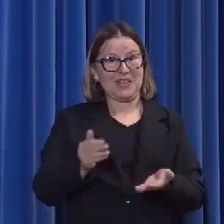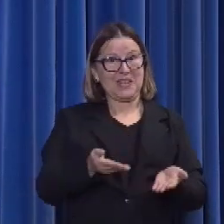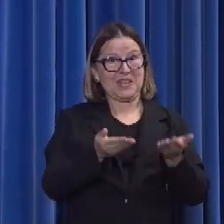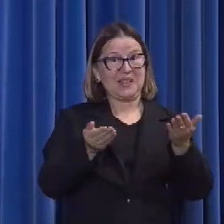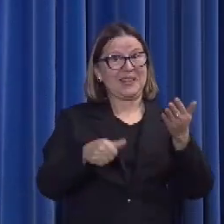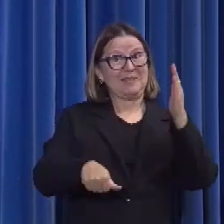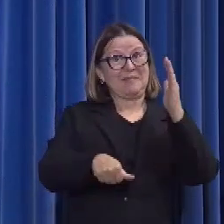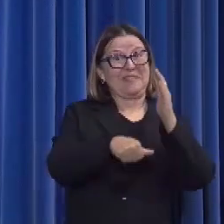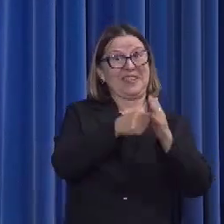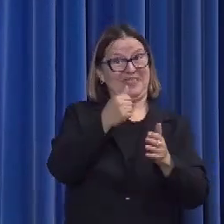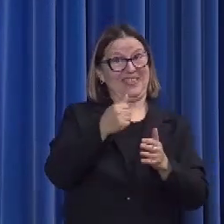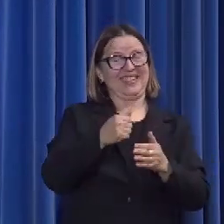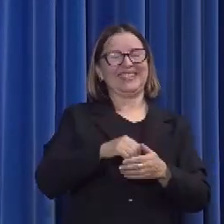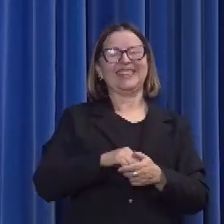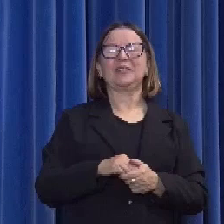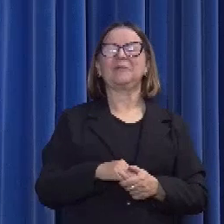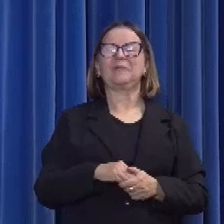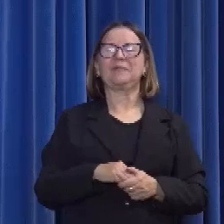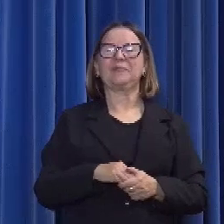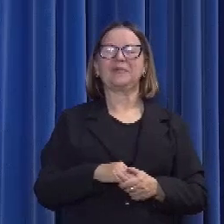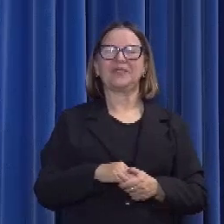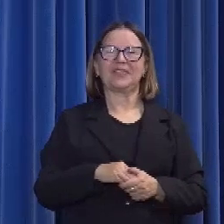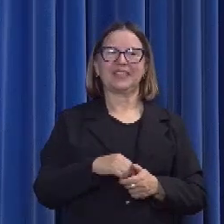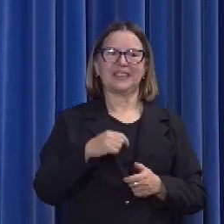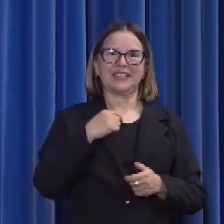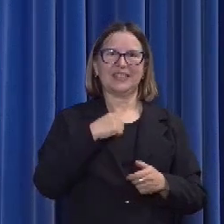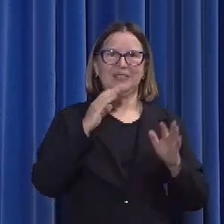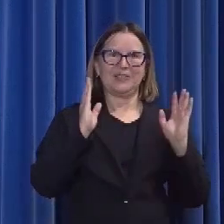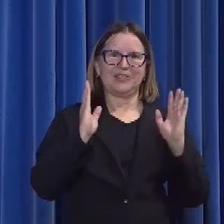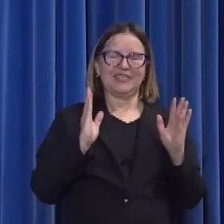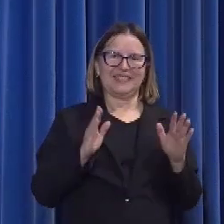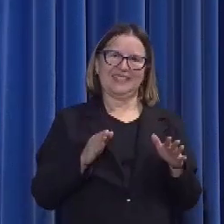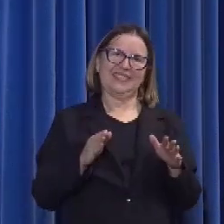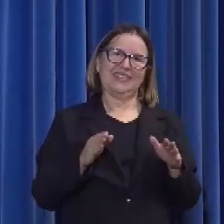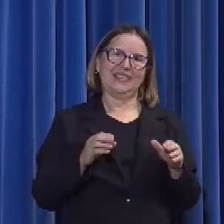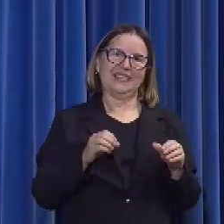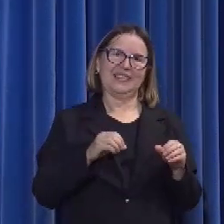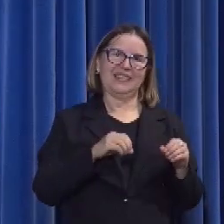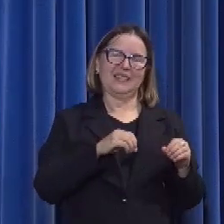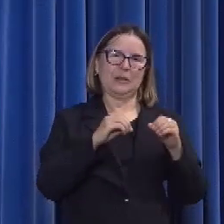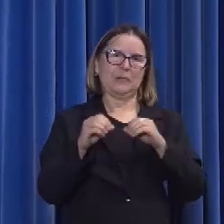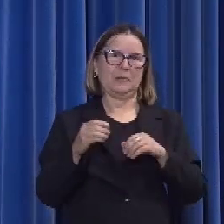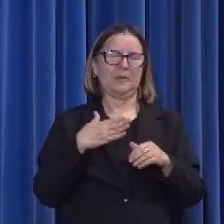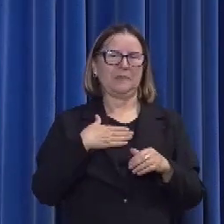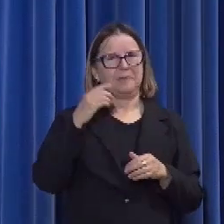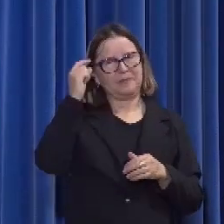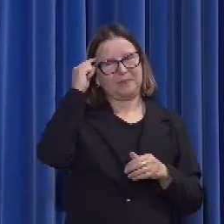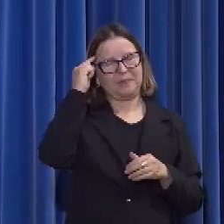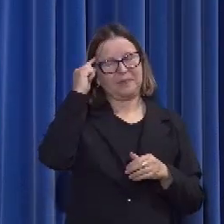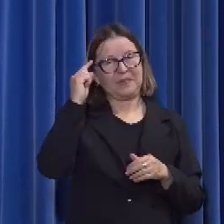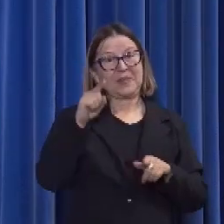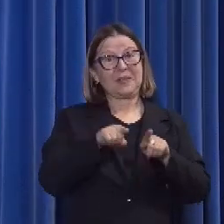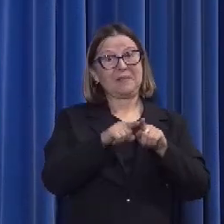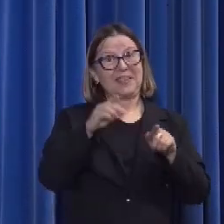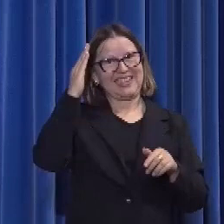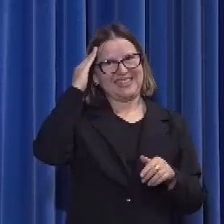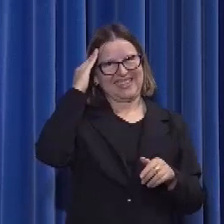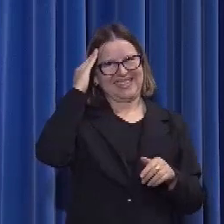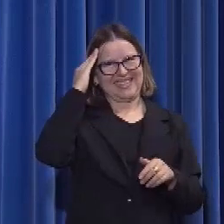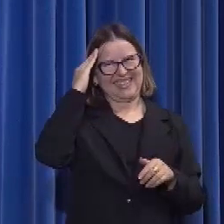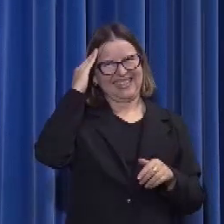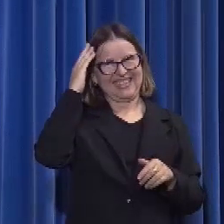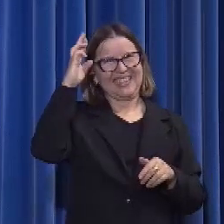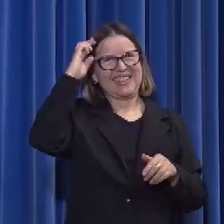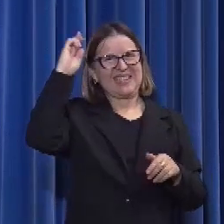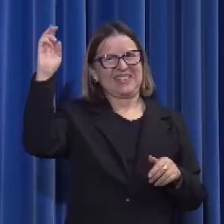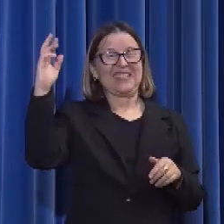minha escatologia já, mas eu sei de uma coisa, o Senhor vai vir buscar os seus, Ele vai